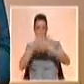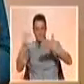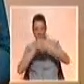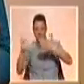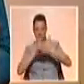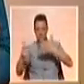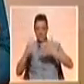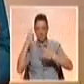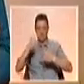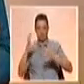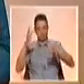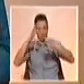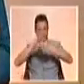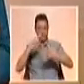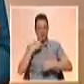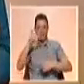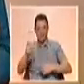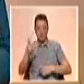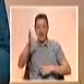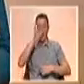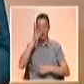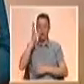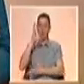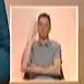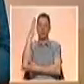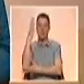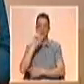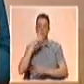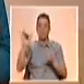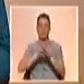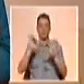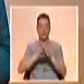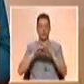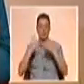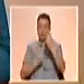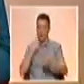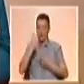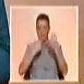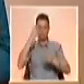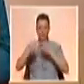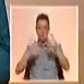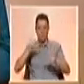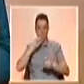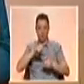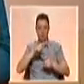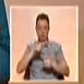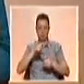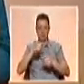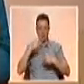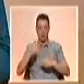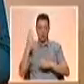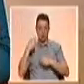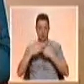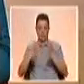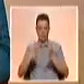tenha ligada a palavra água e floresta e quem é que pode participar? Qualquer pessoa pode participar, desde ontem, estará aberto